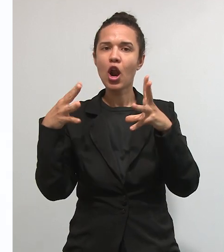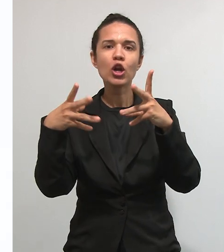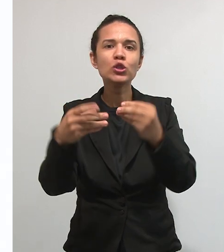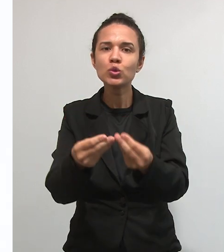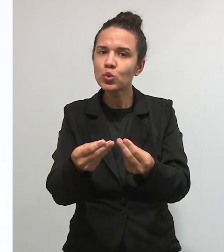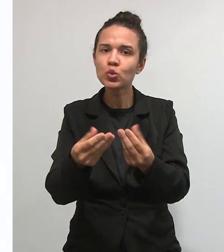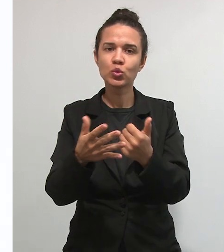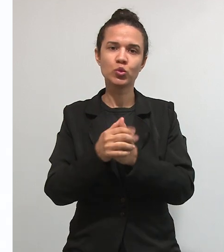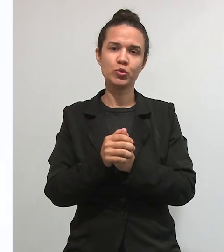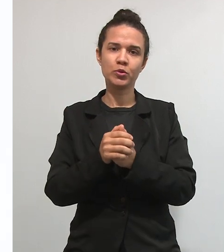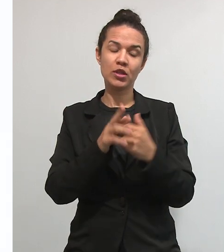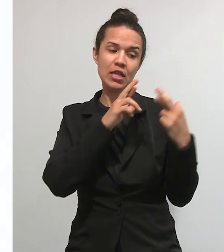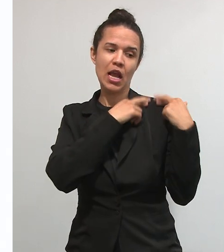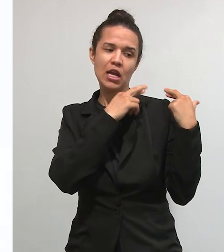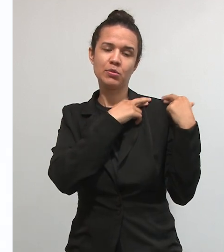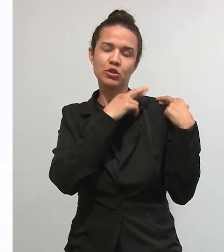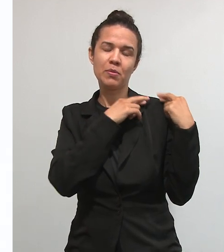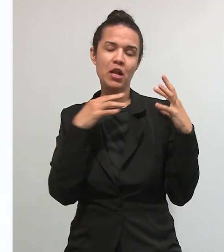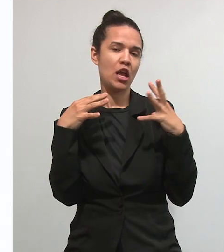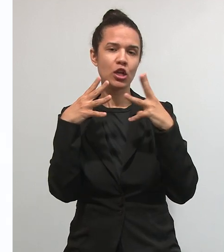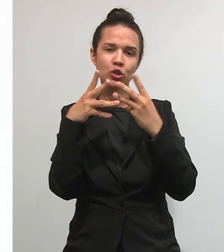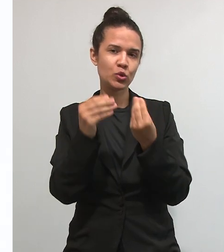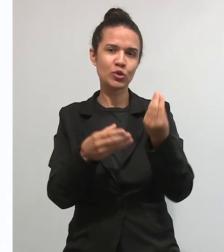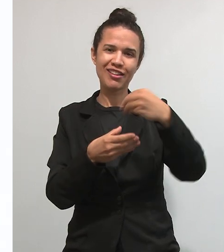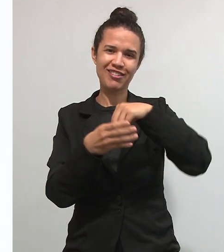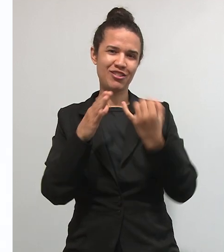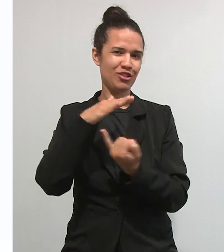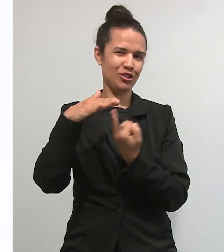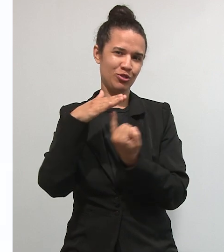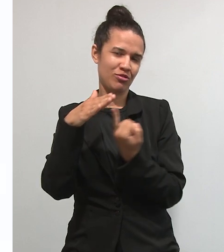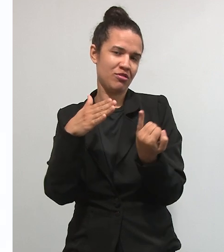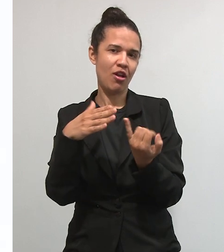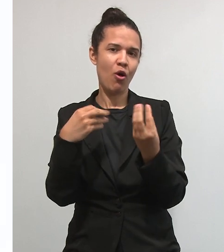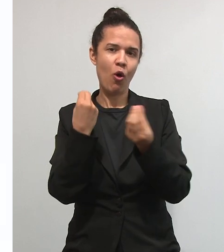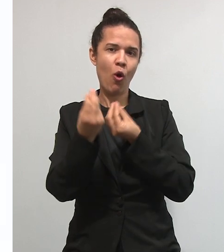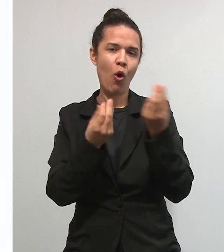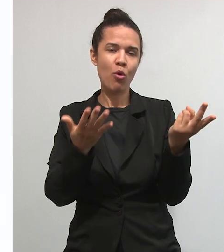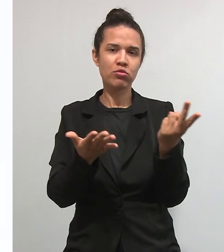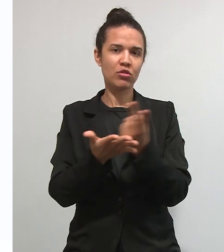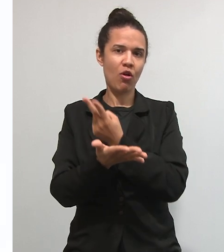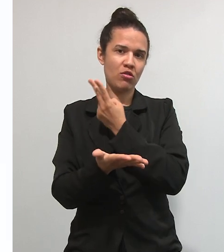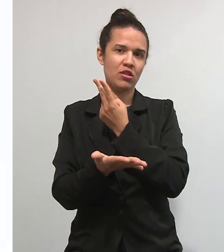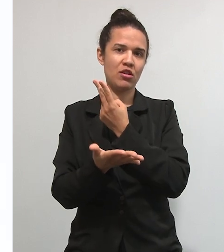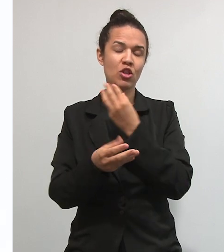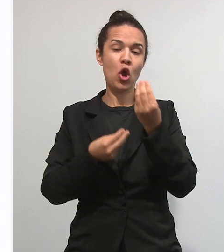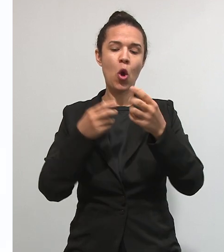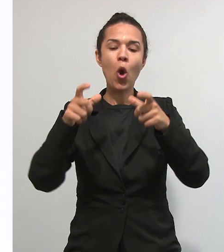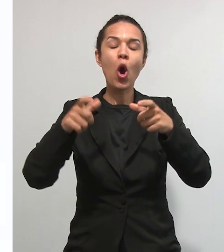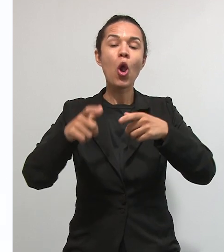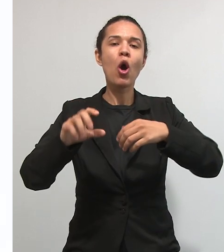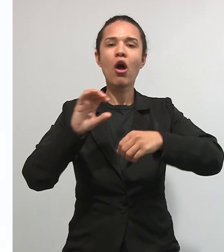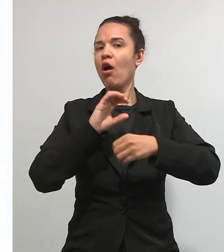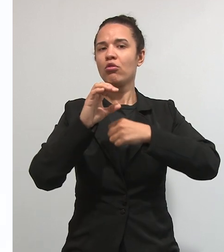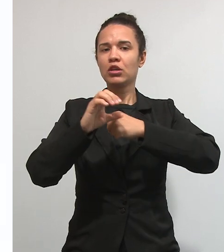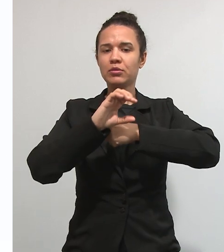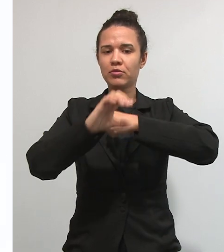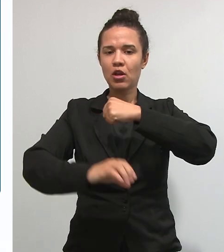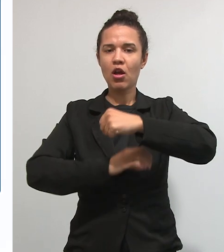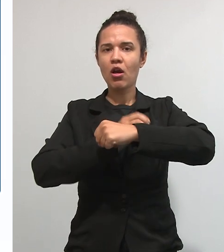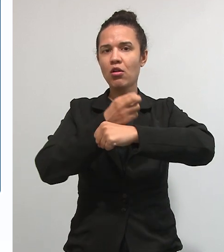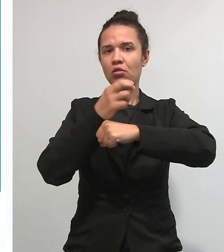praticamente a responsabilização, né? Mostrar de fato o que está ocorrendo, o que está acontecendo, onde está sendo investido o dinheiro